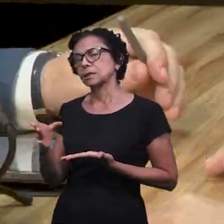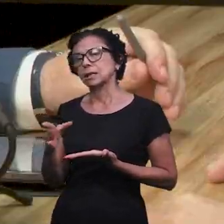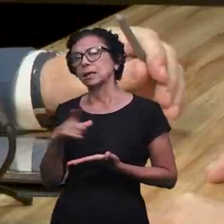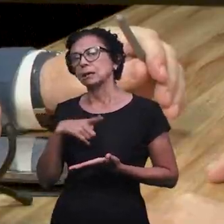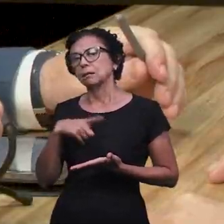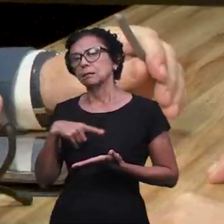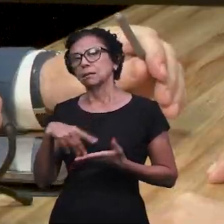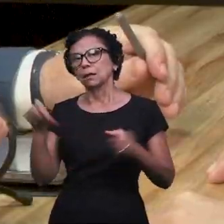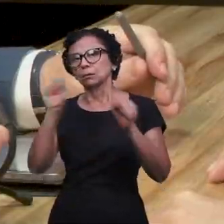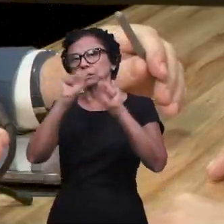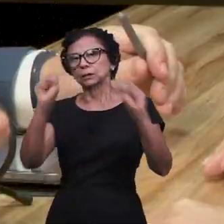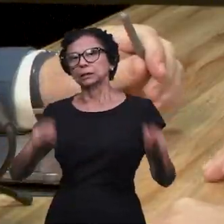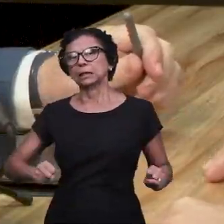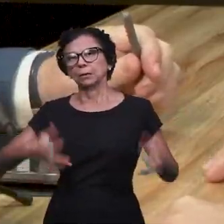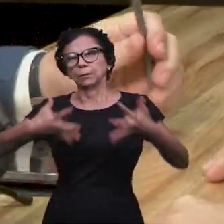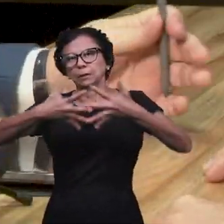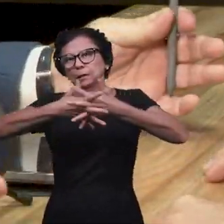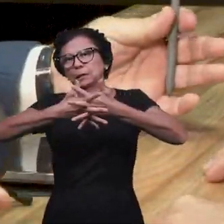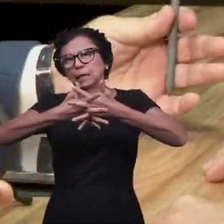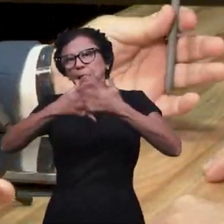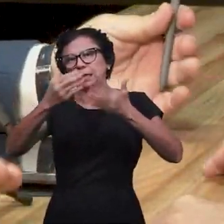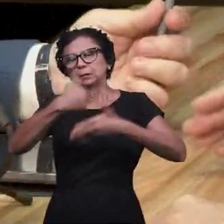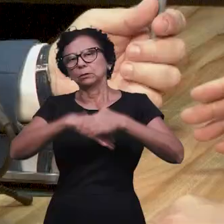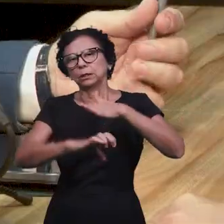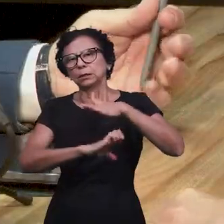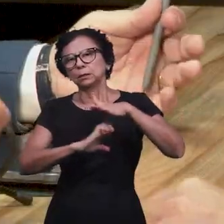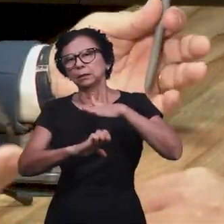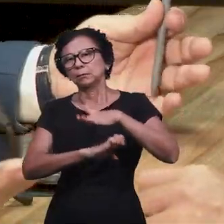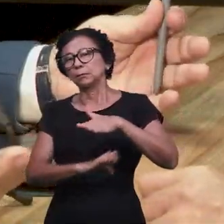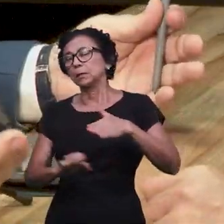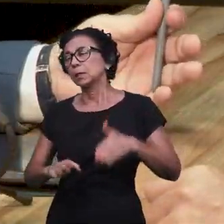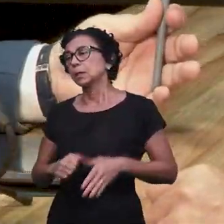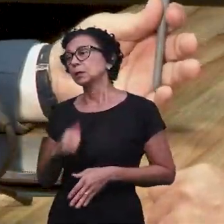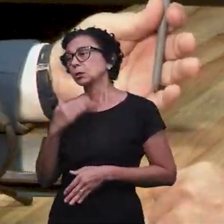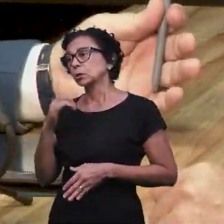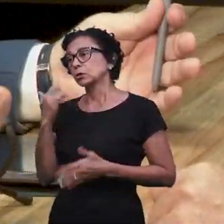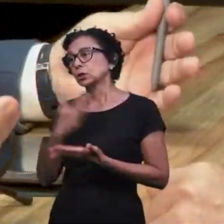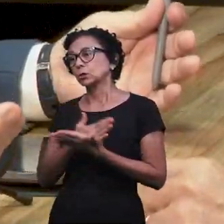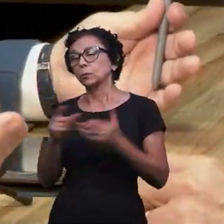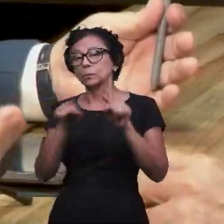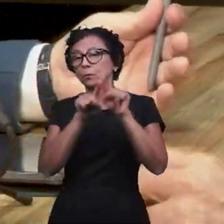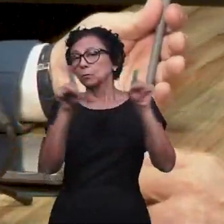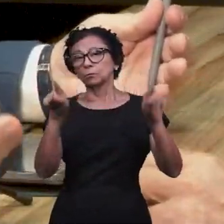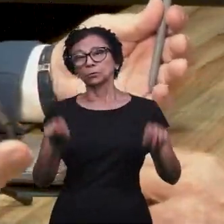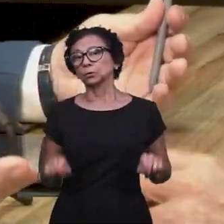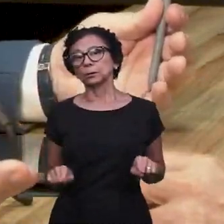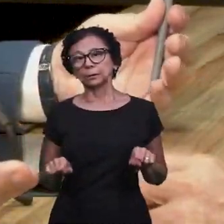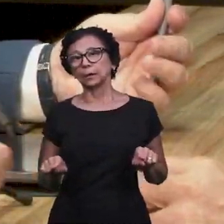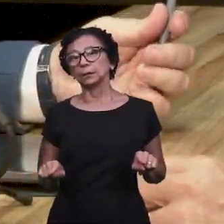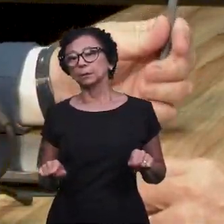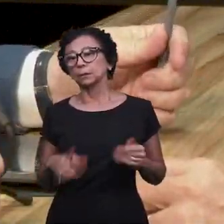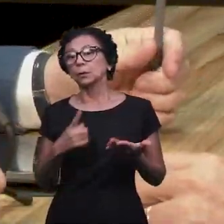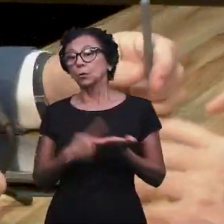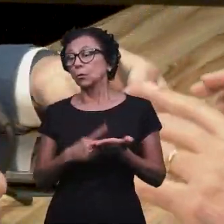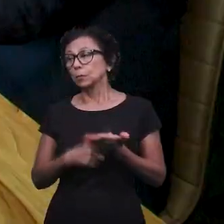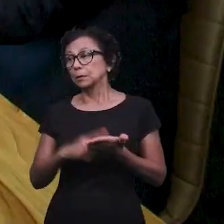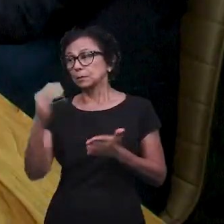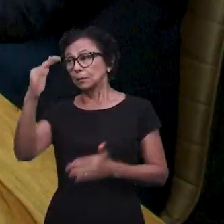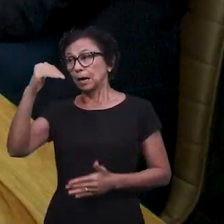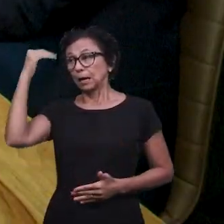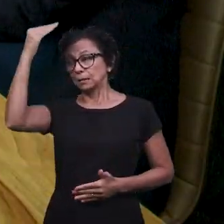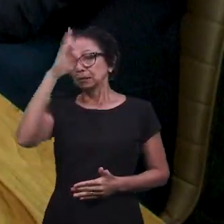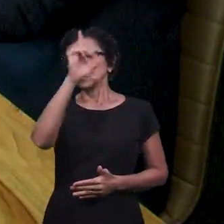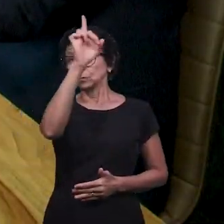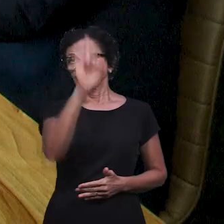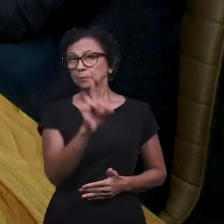vezes você começando com os colaboradores. Exatamente. Na verdade, quem tem que estar compromissado seria a alta gestão. Né?